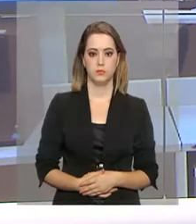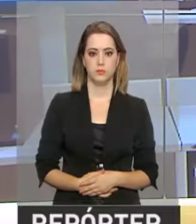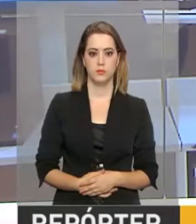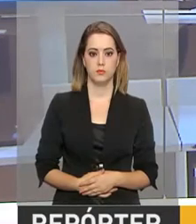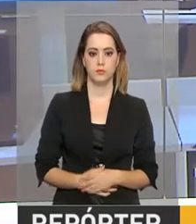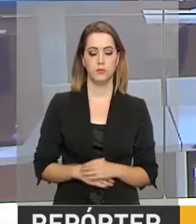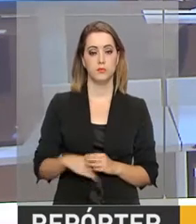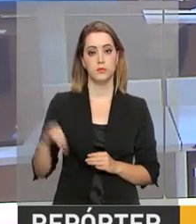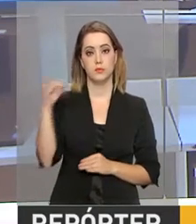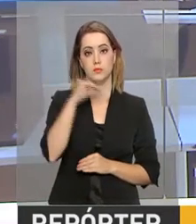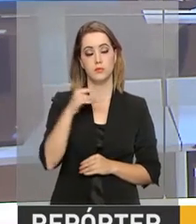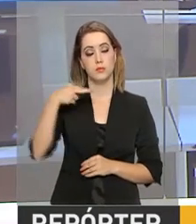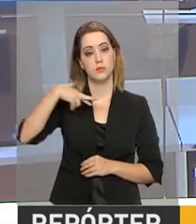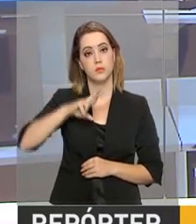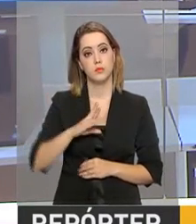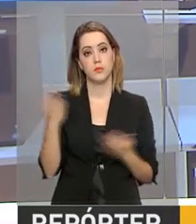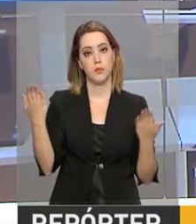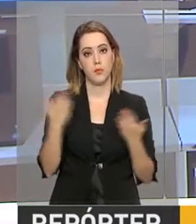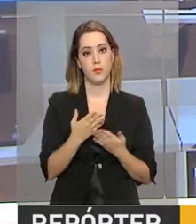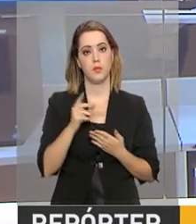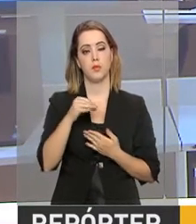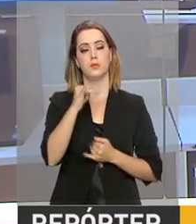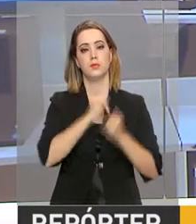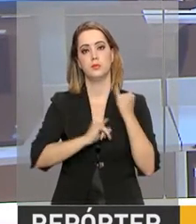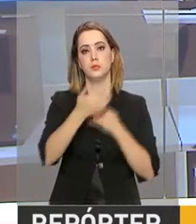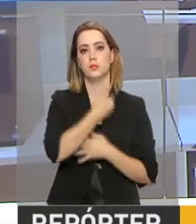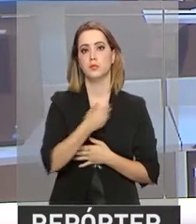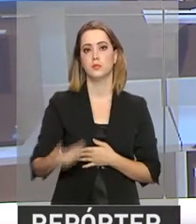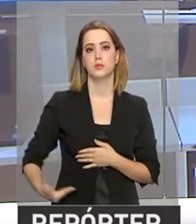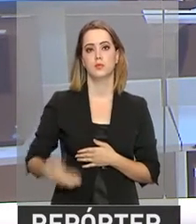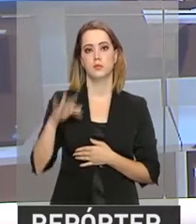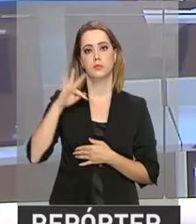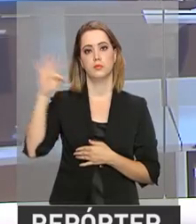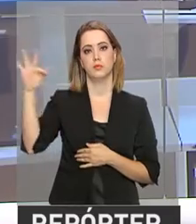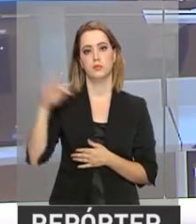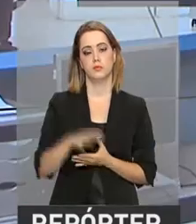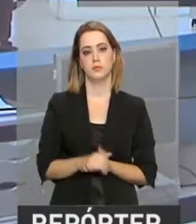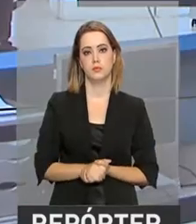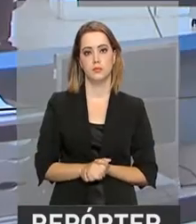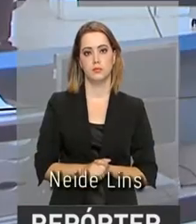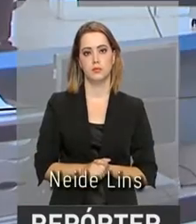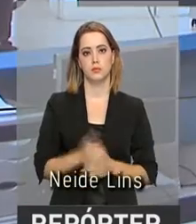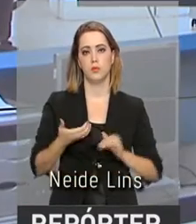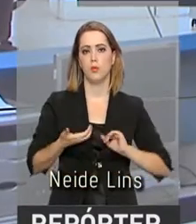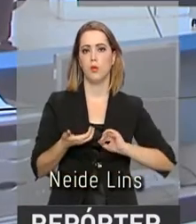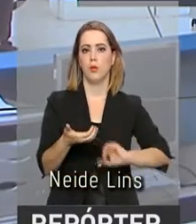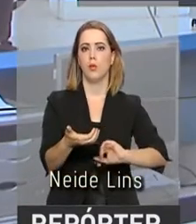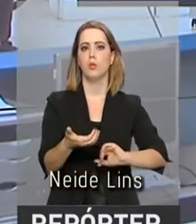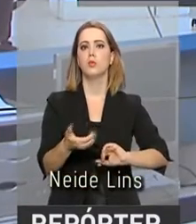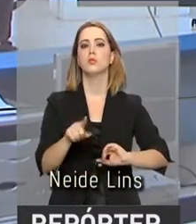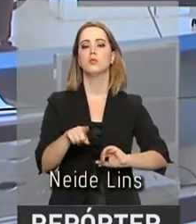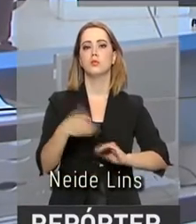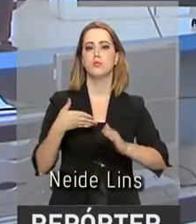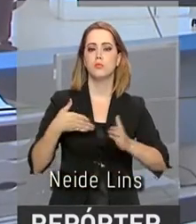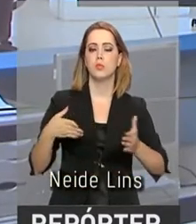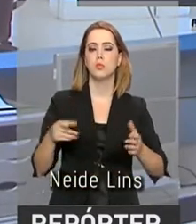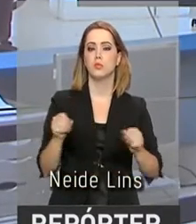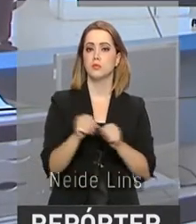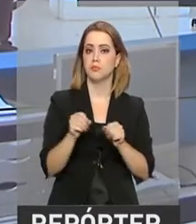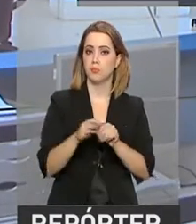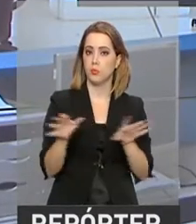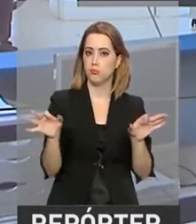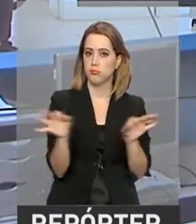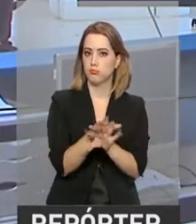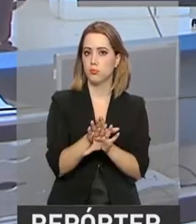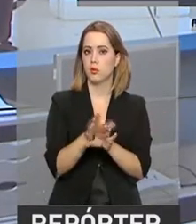olá o repórter nbr está de volta com as notícias do governo federal o congresso nacional vai concluir esta noite a votação